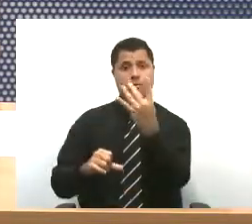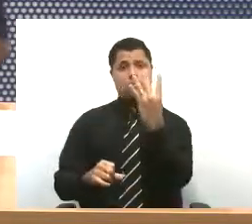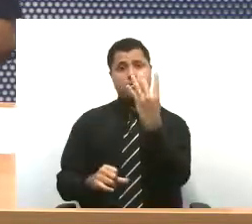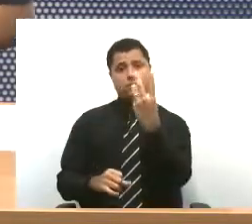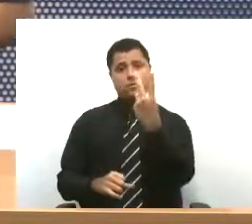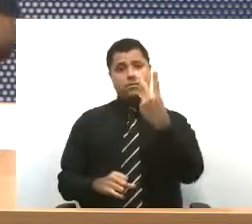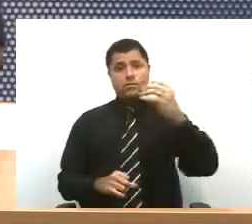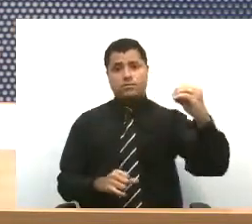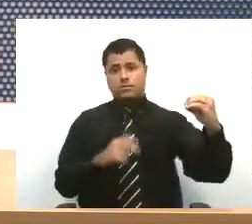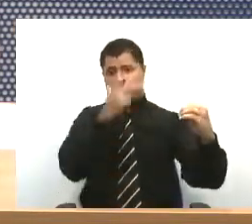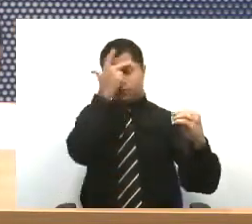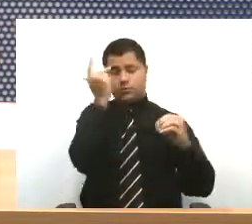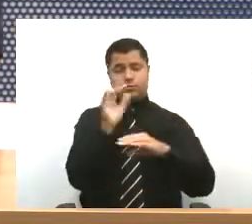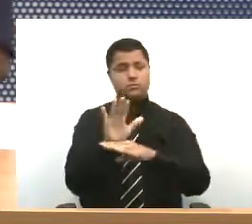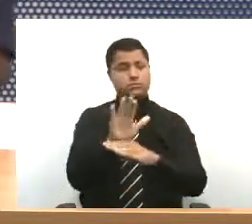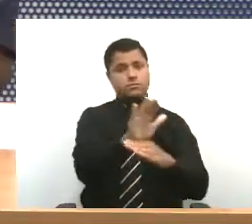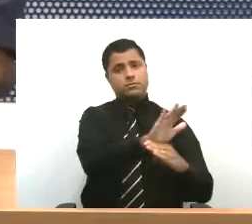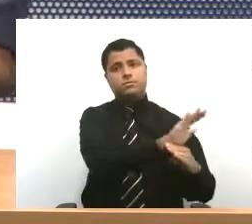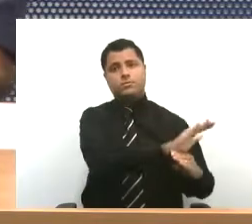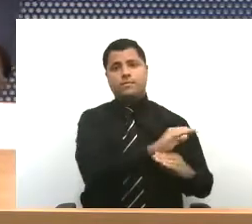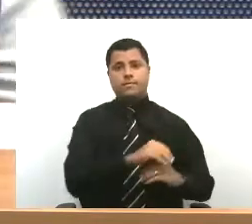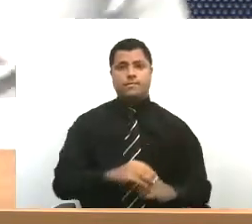atendidas.